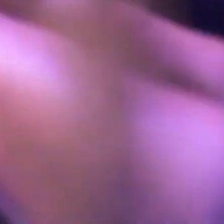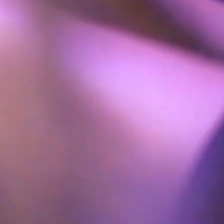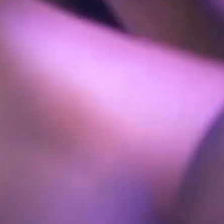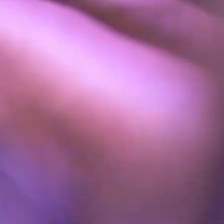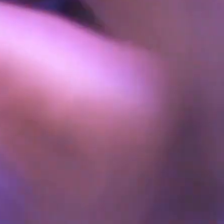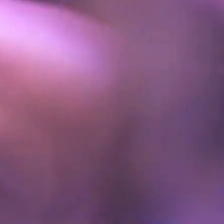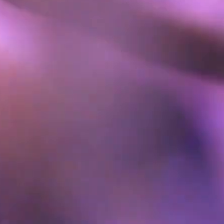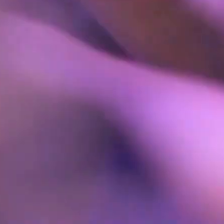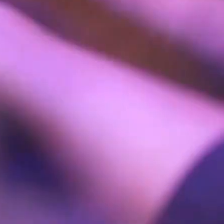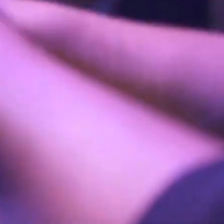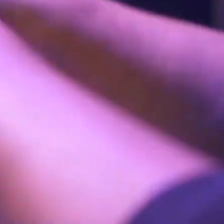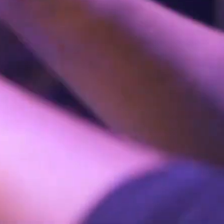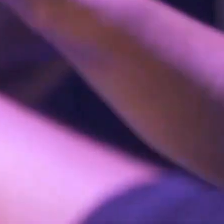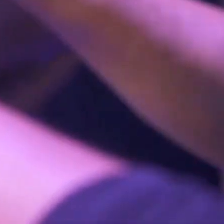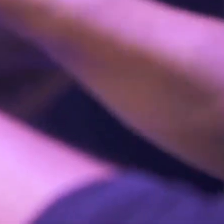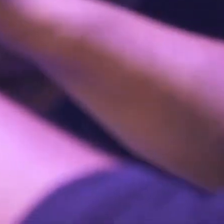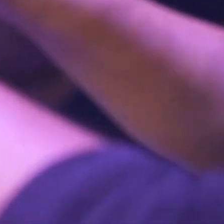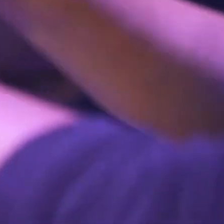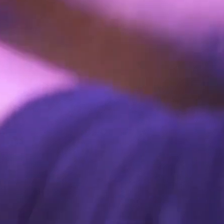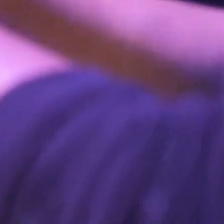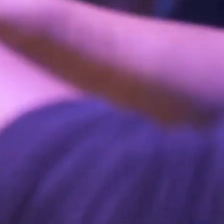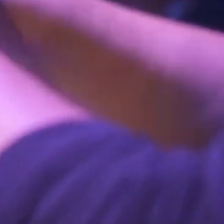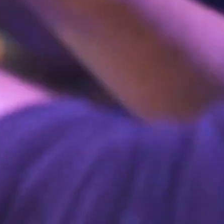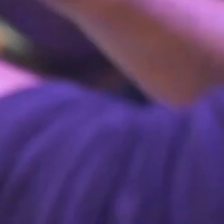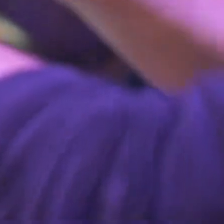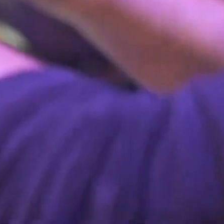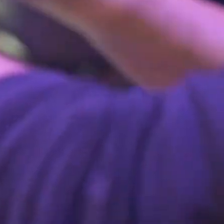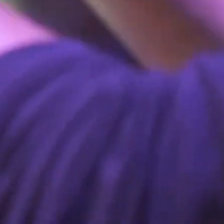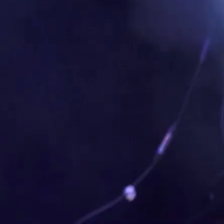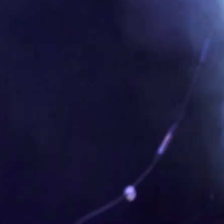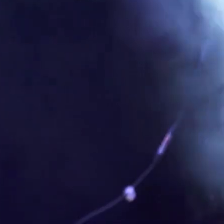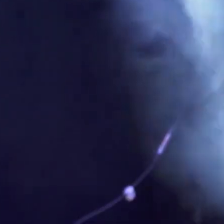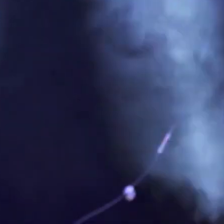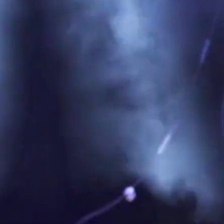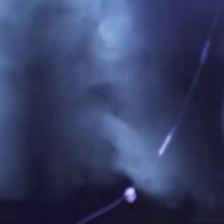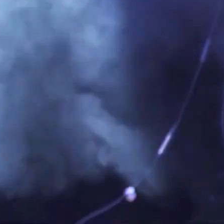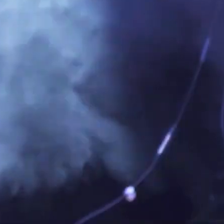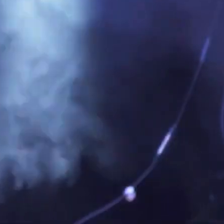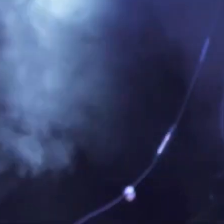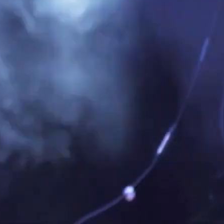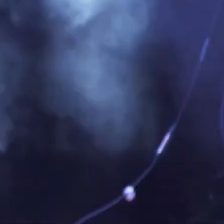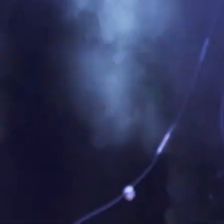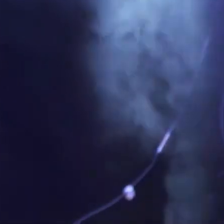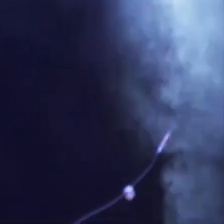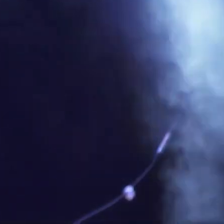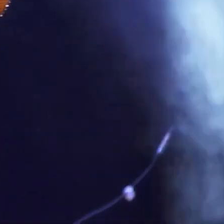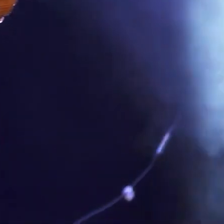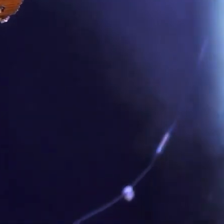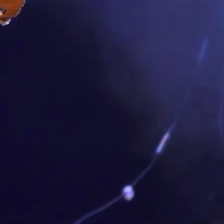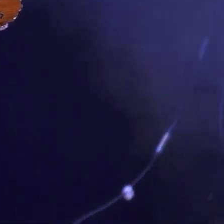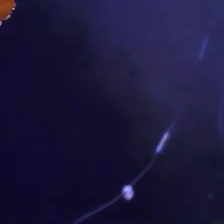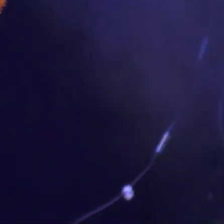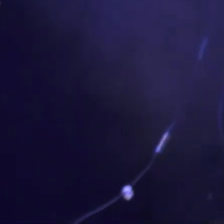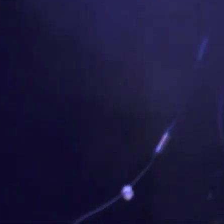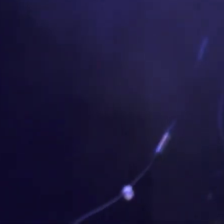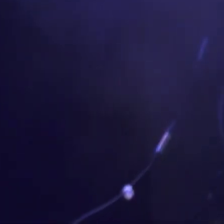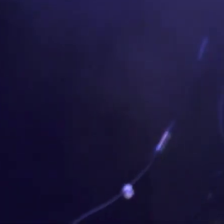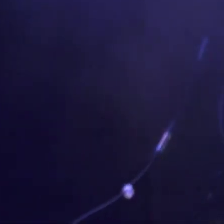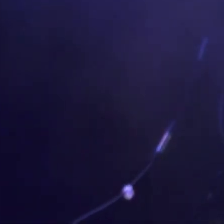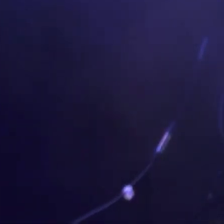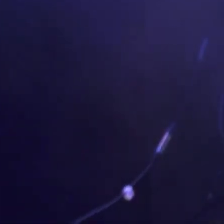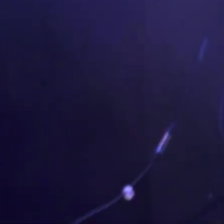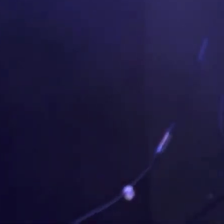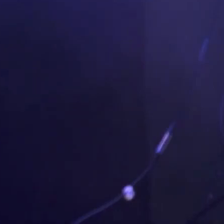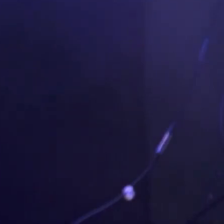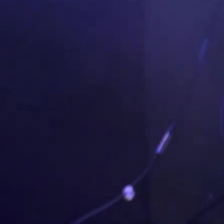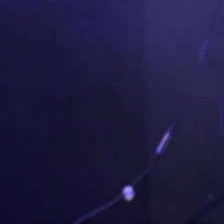Sou amazonês, não nado com boto nem chupo pique. Sou do mesmo saco da farinha, aquela